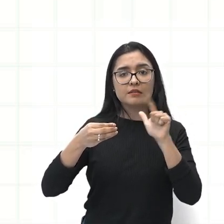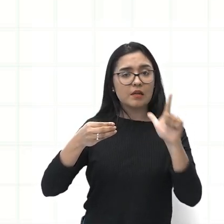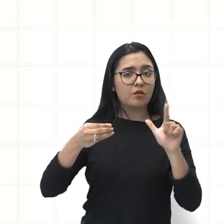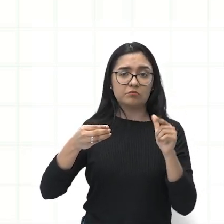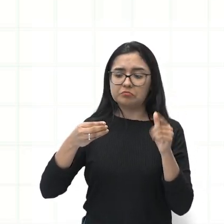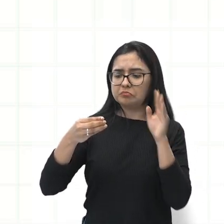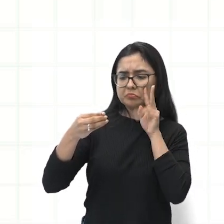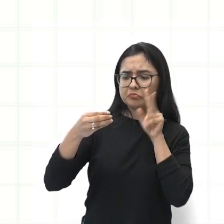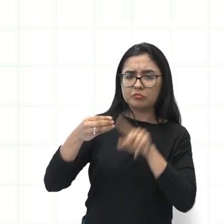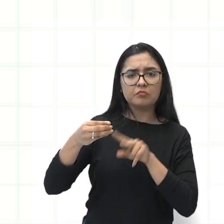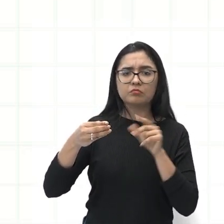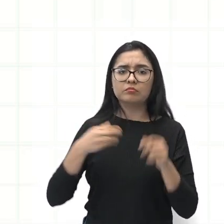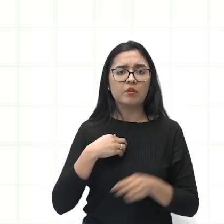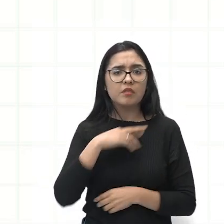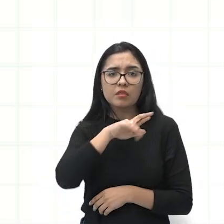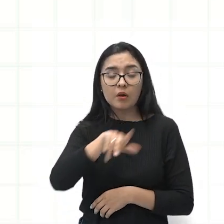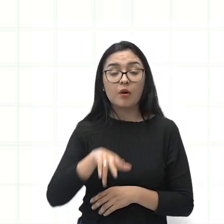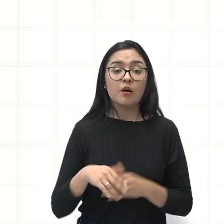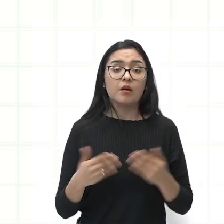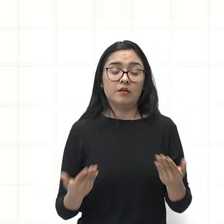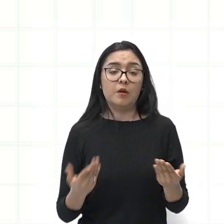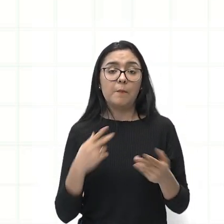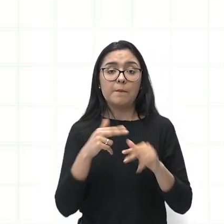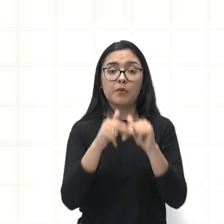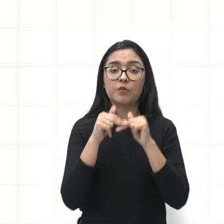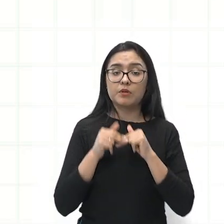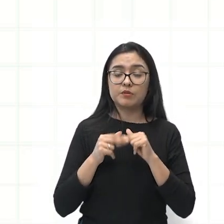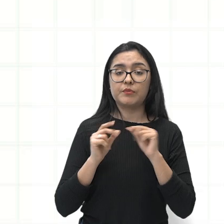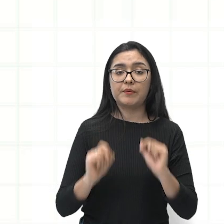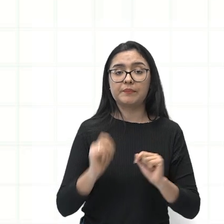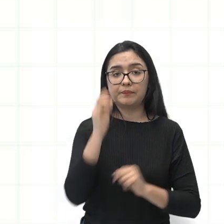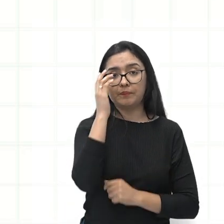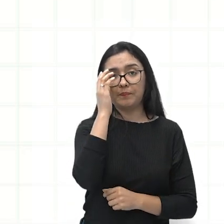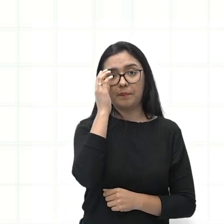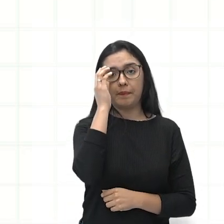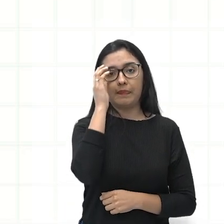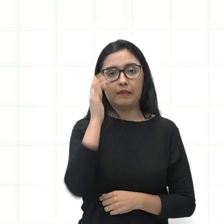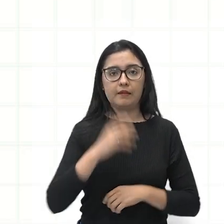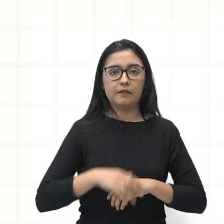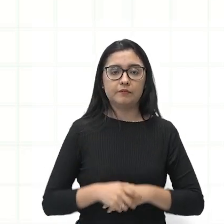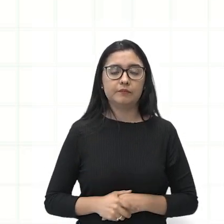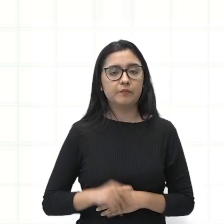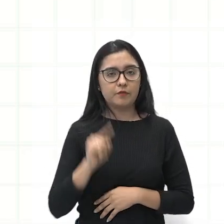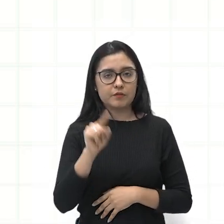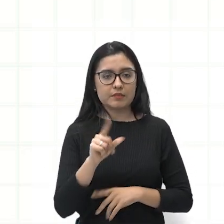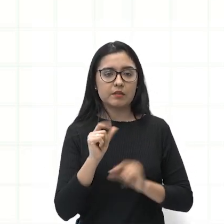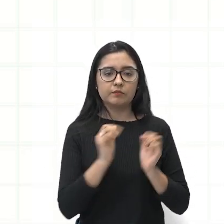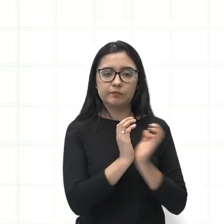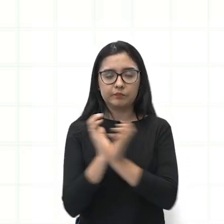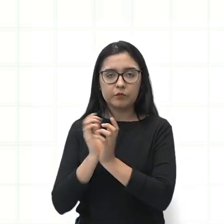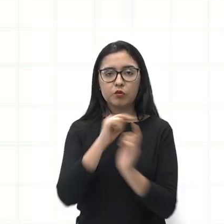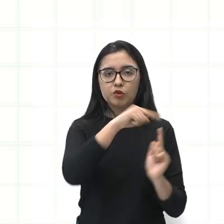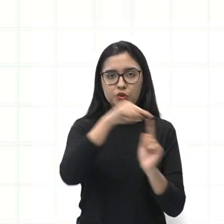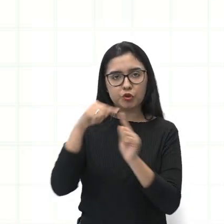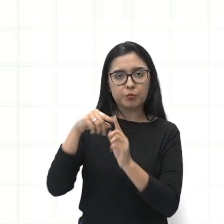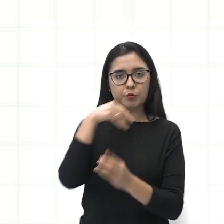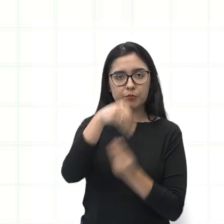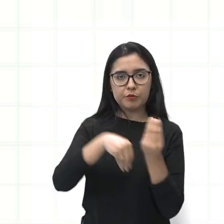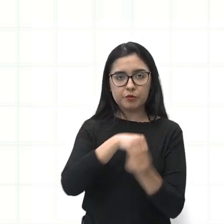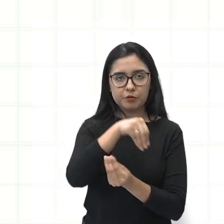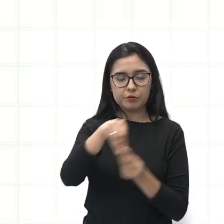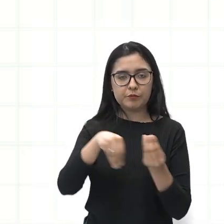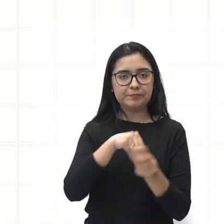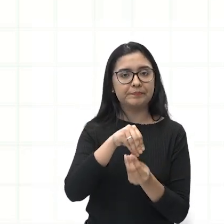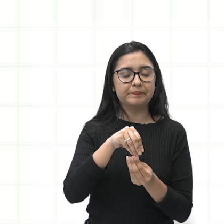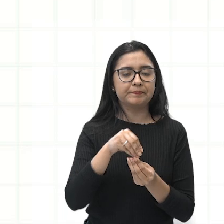do sal. Então, por isso que, para você classificar as misturas,